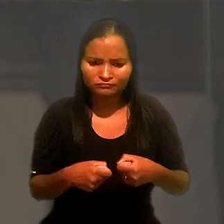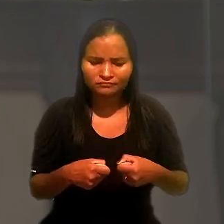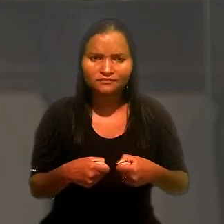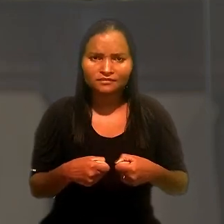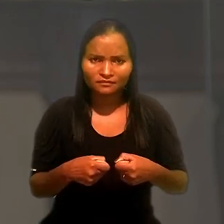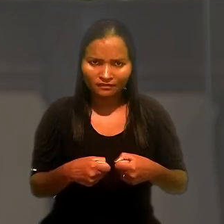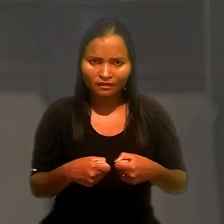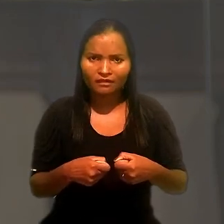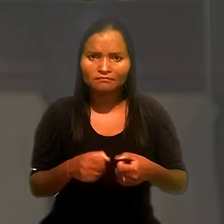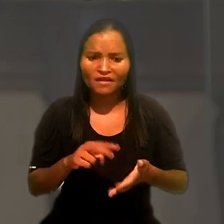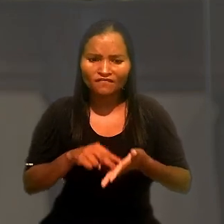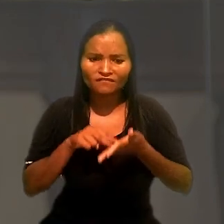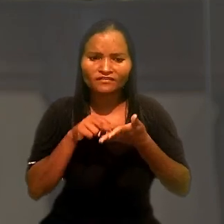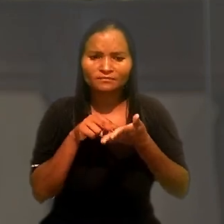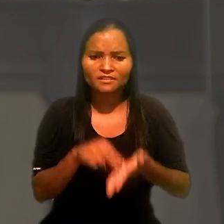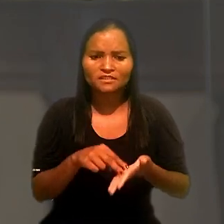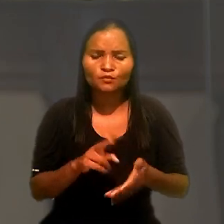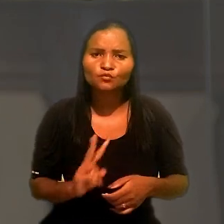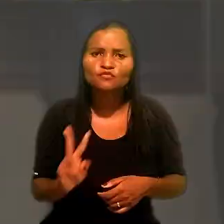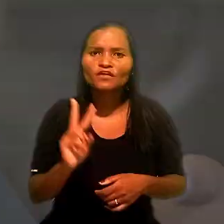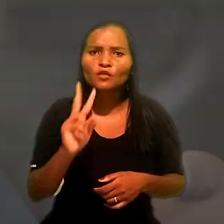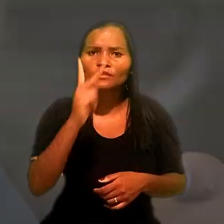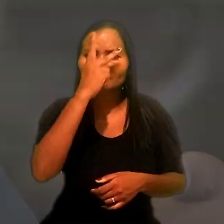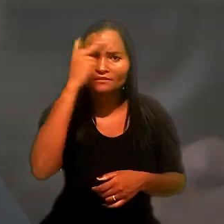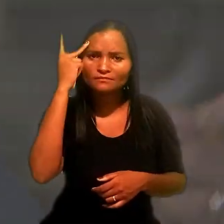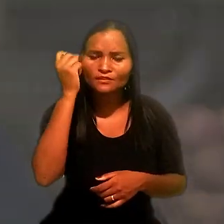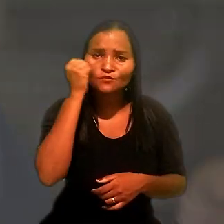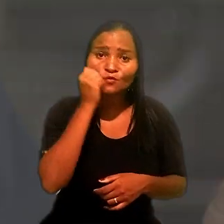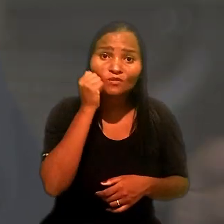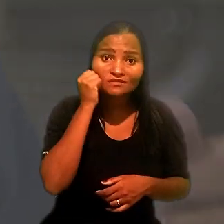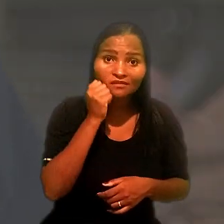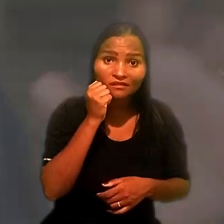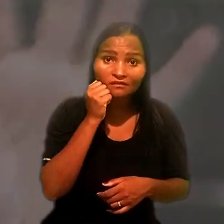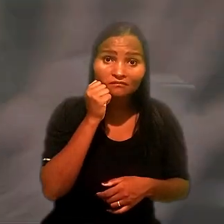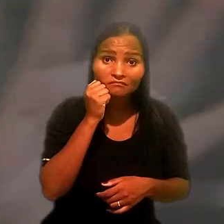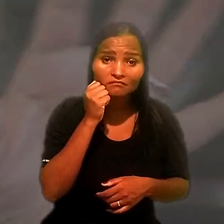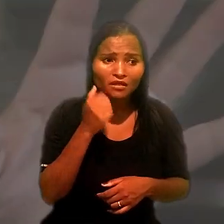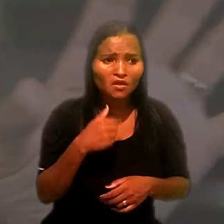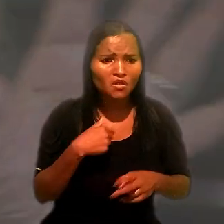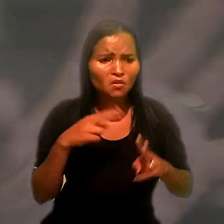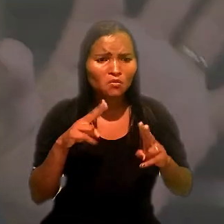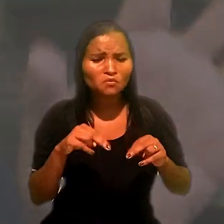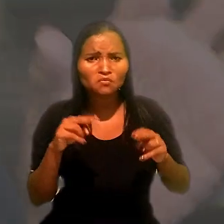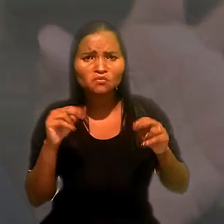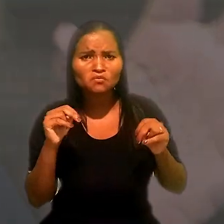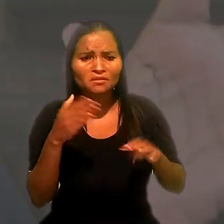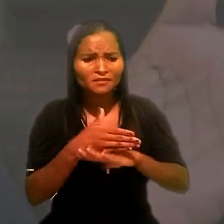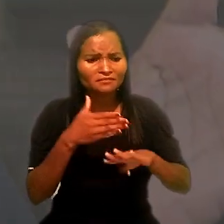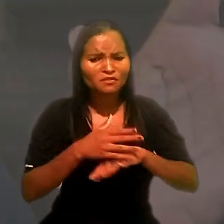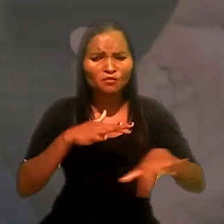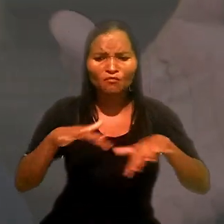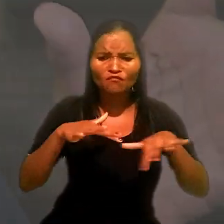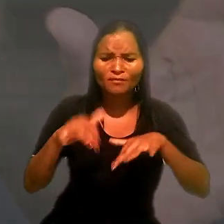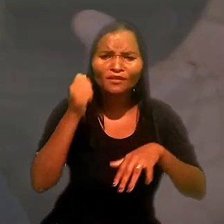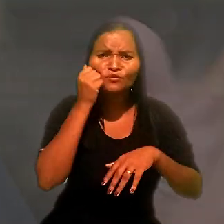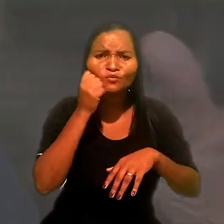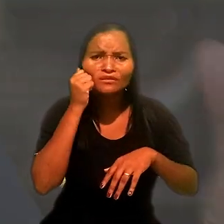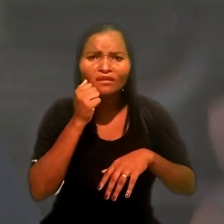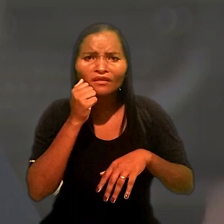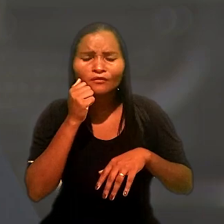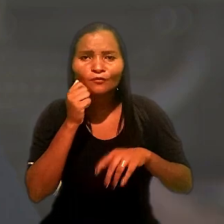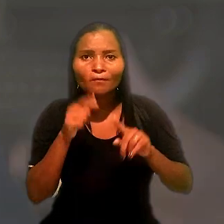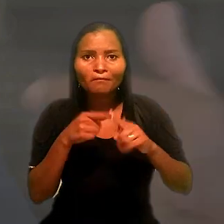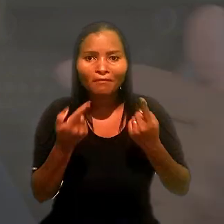propriedade para a afirmação dos valores do negro. Me enxergou, eu nunca participei de movimento negro. Me enxergou e